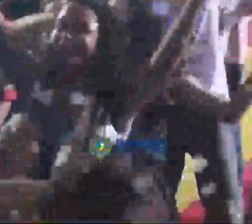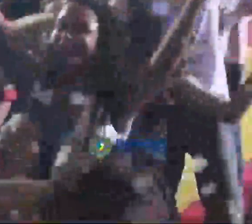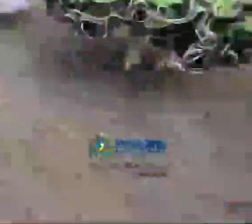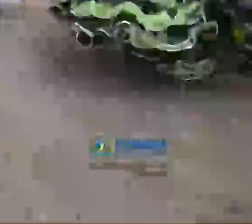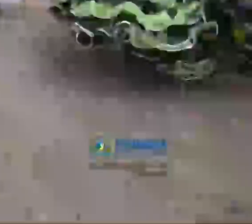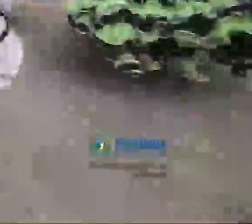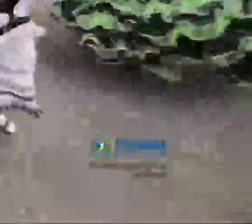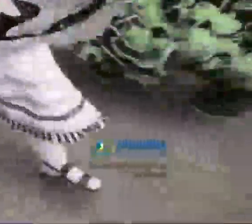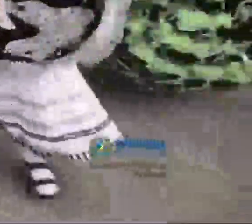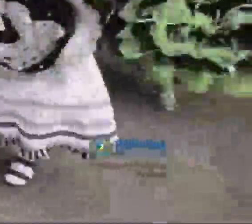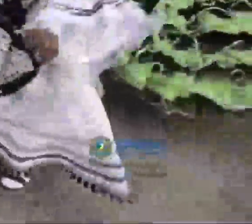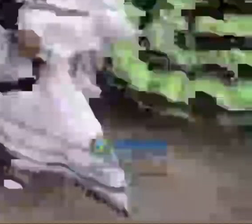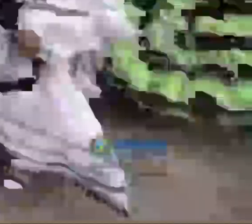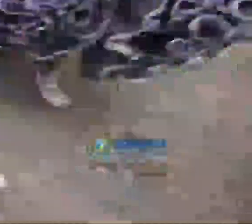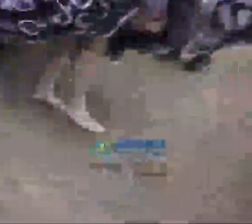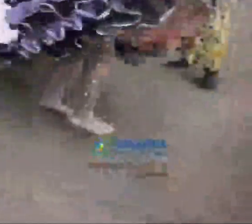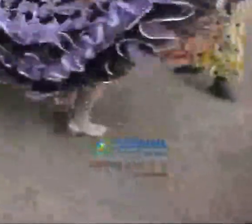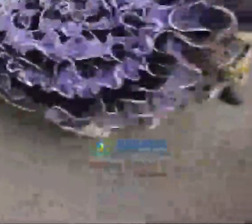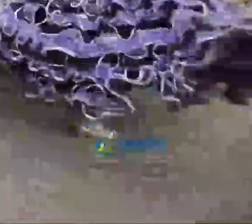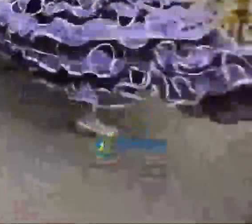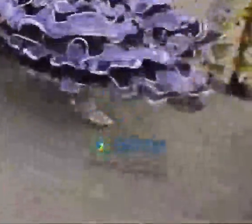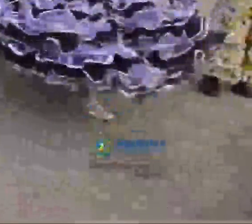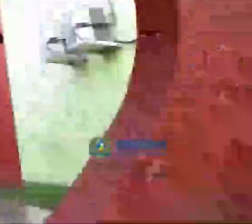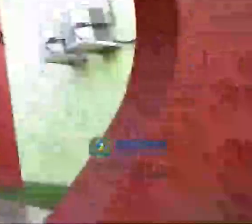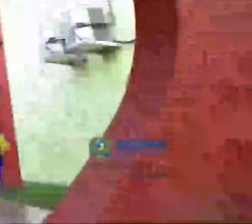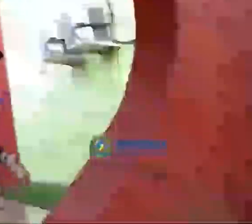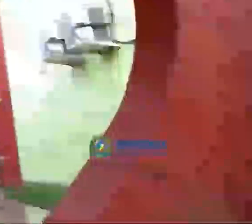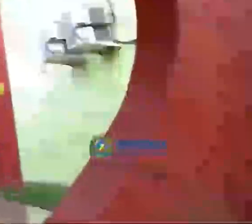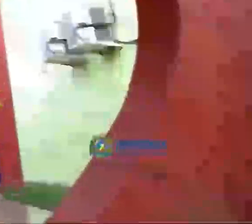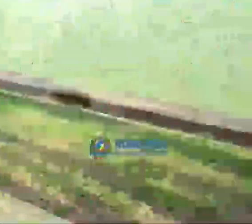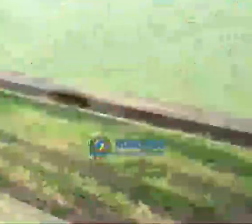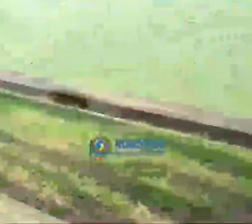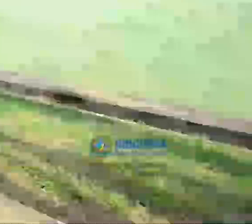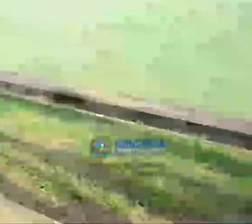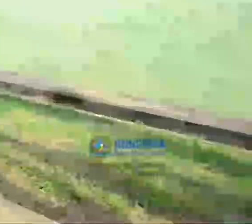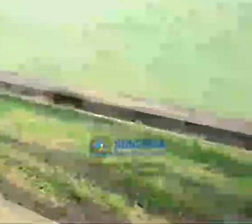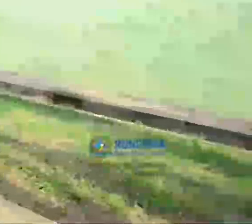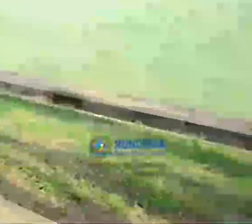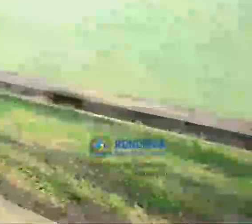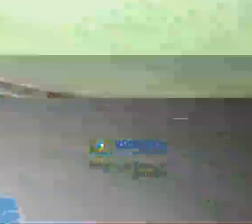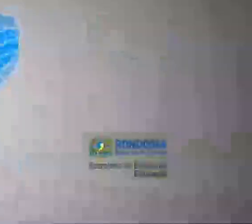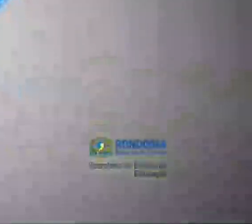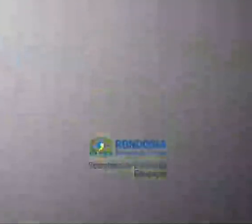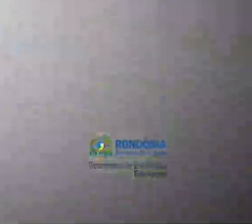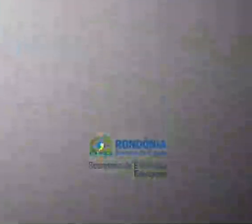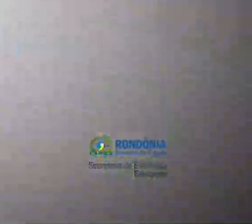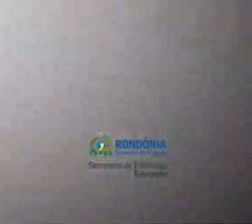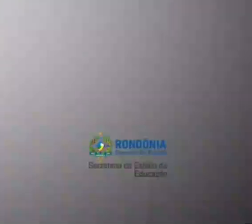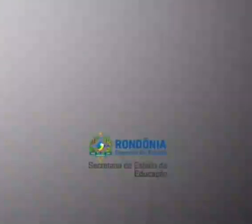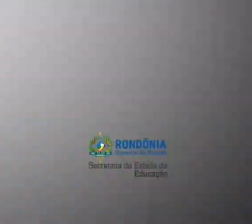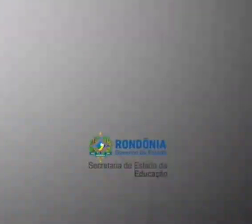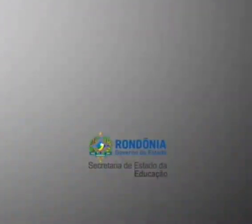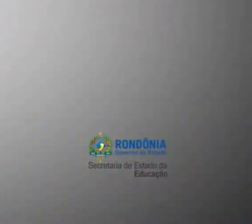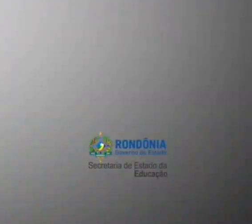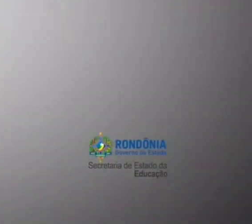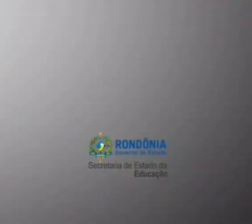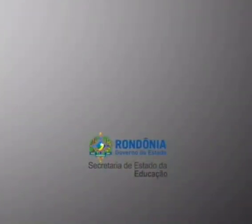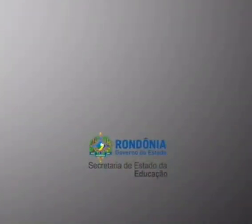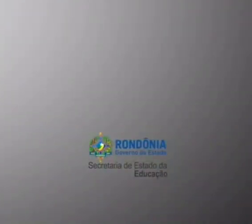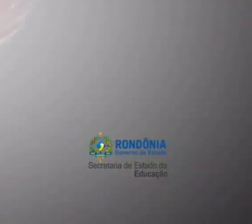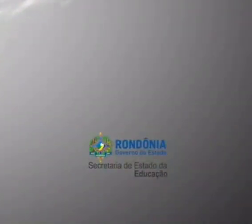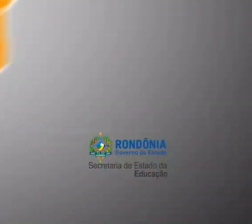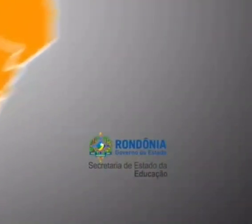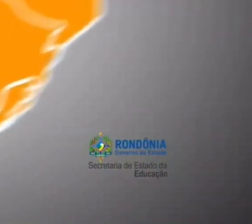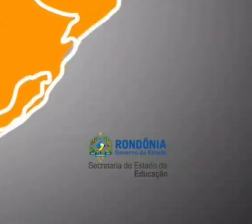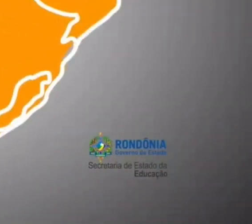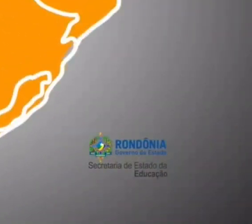roupas, danças, comidas, crenças, um país de diversidade cultural. Na culinária, cada cantinho do